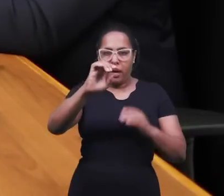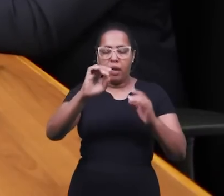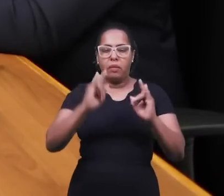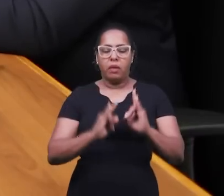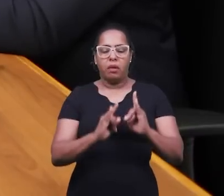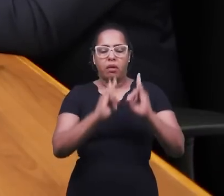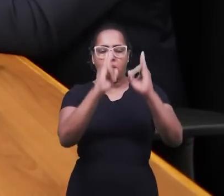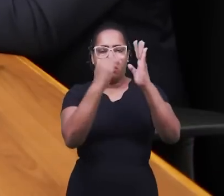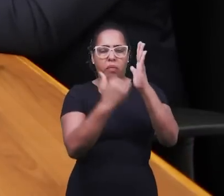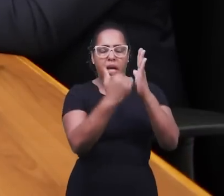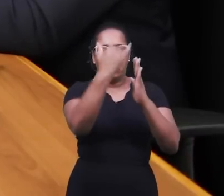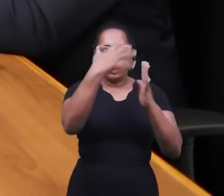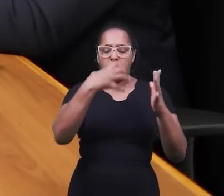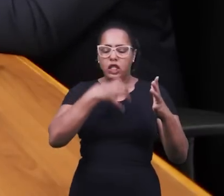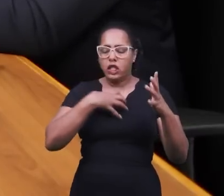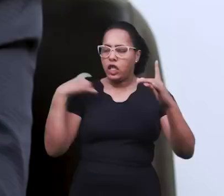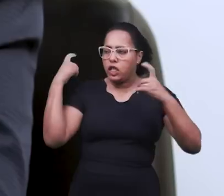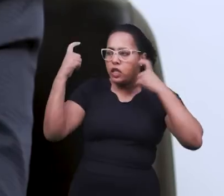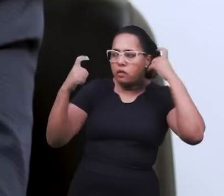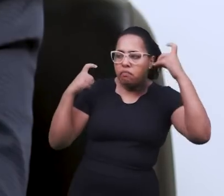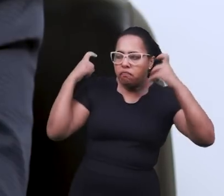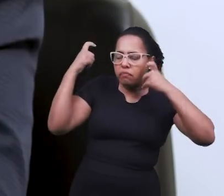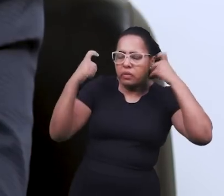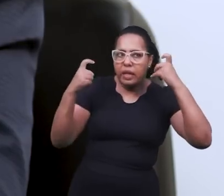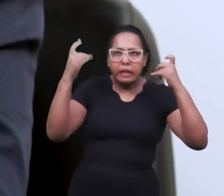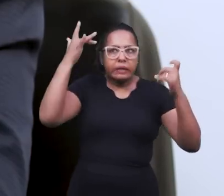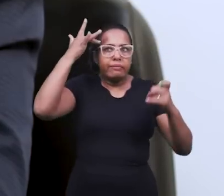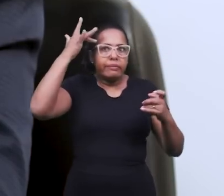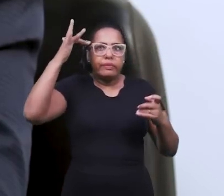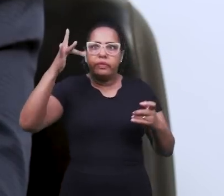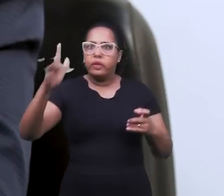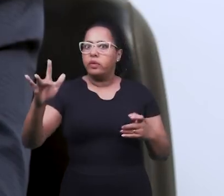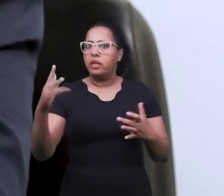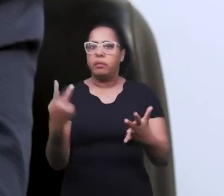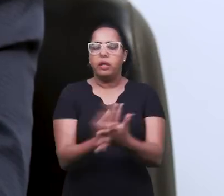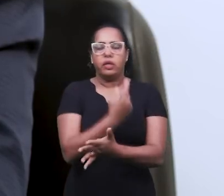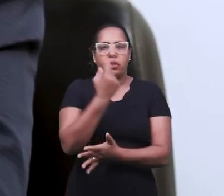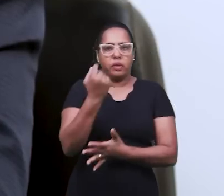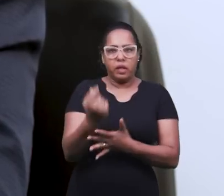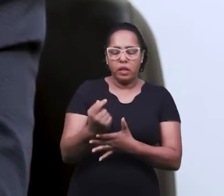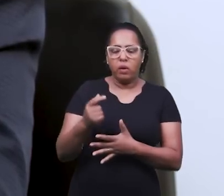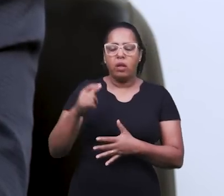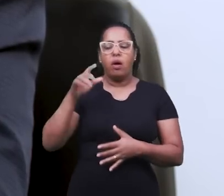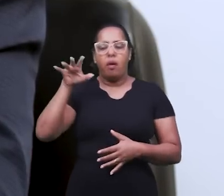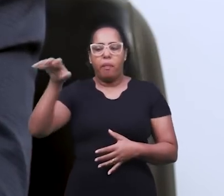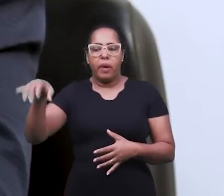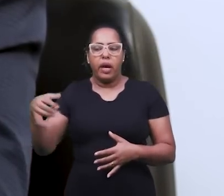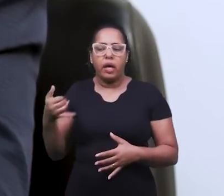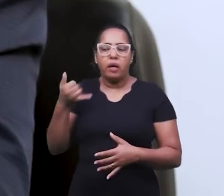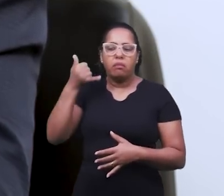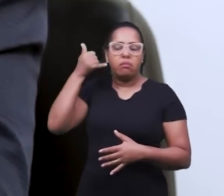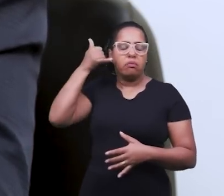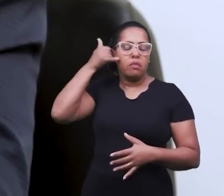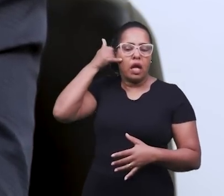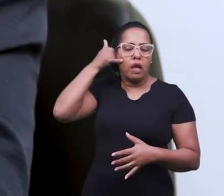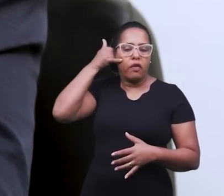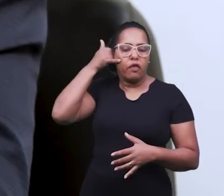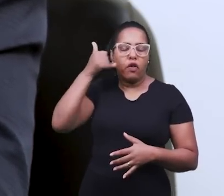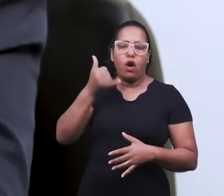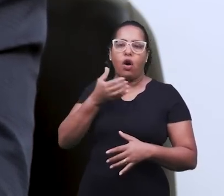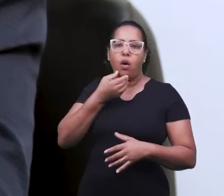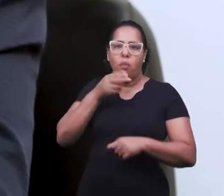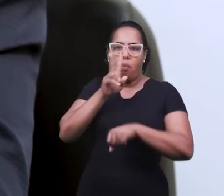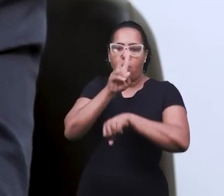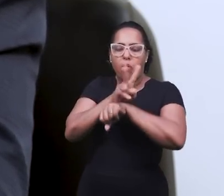Isso vai ficar mais bem esclarecido nas nossas apresentações posteriores a respeito desse assunto. Mas ainda tem